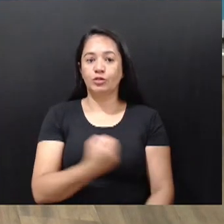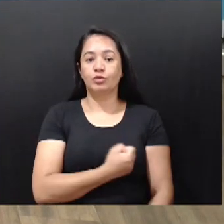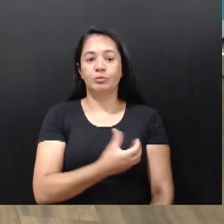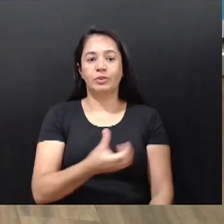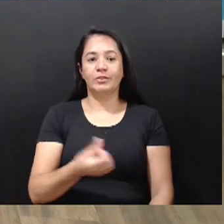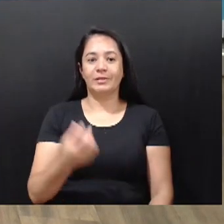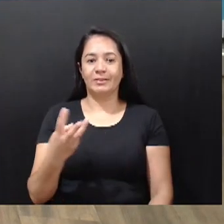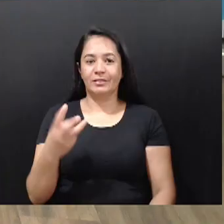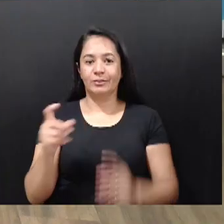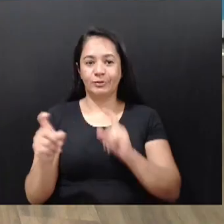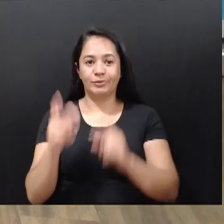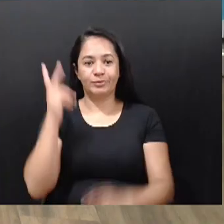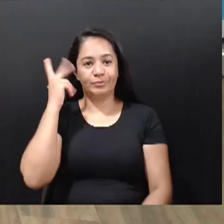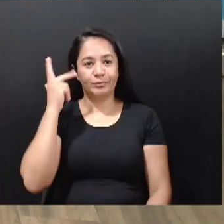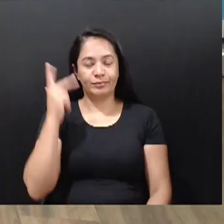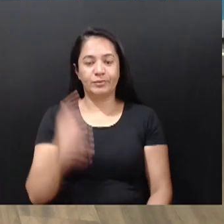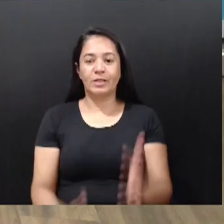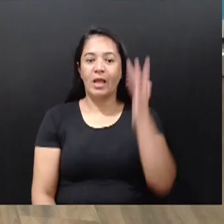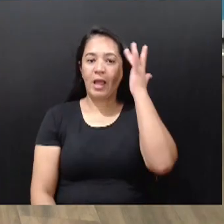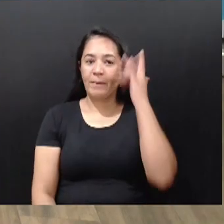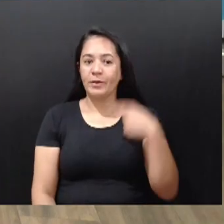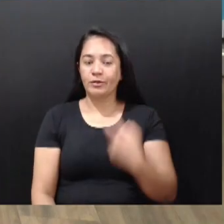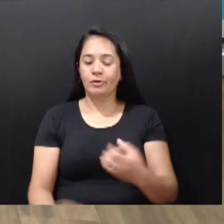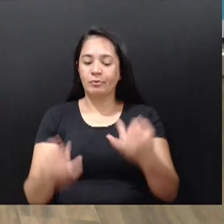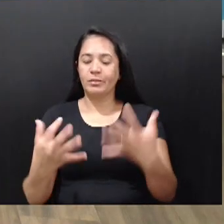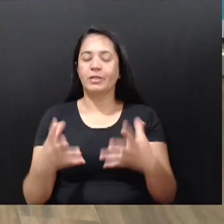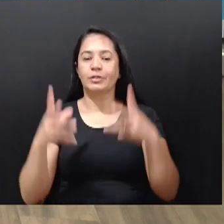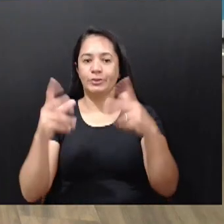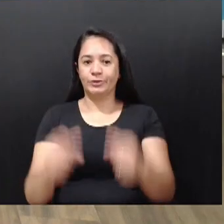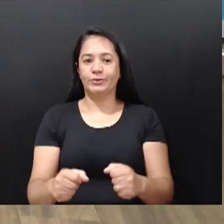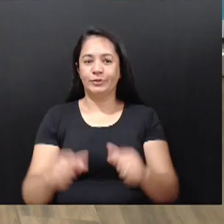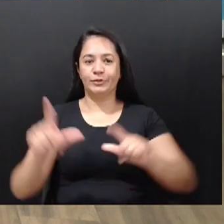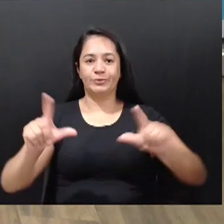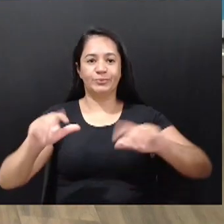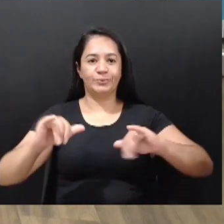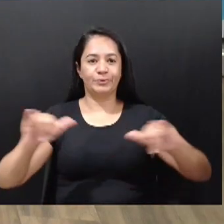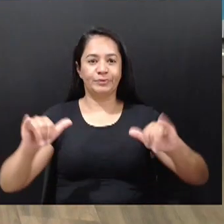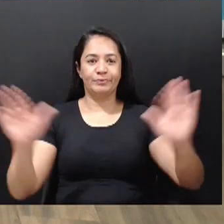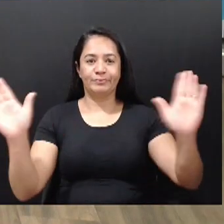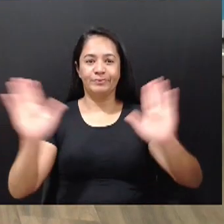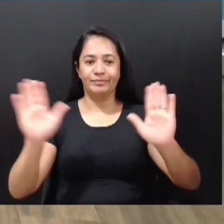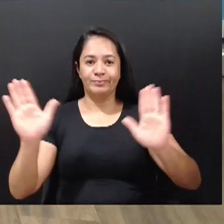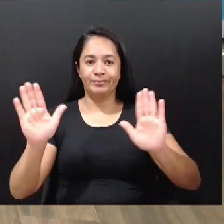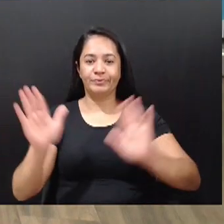e amanhã a gente conta tudo aqui no Jornal Câmara Notícia. Até lá, tchau, tchau.